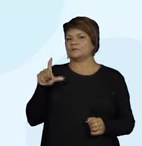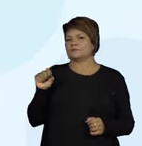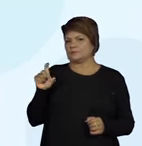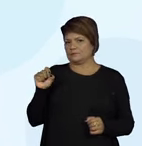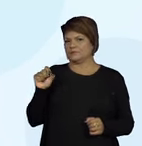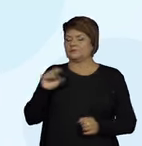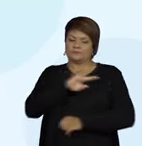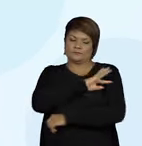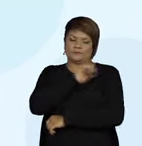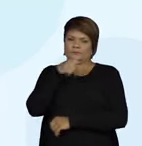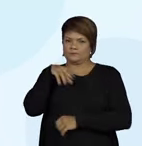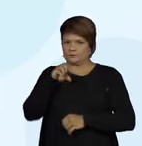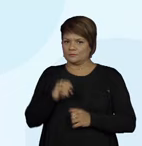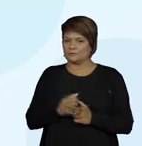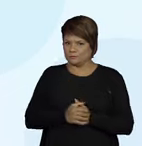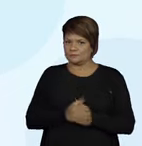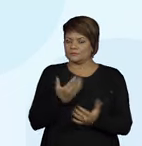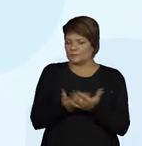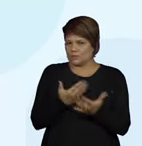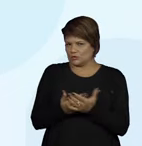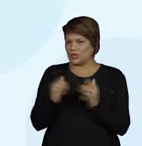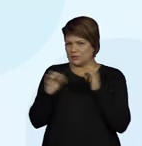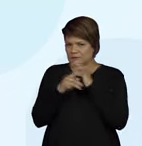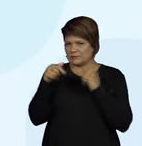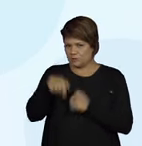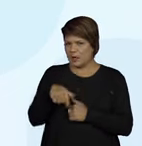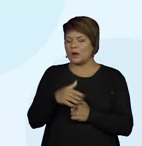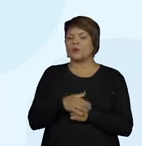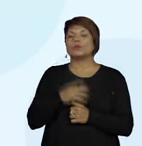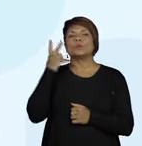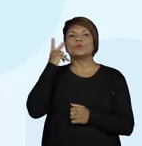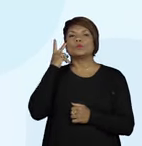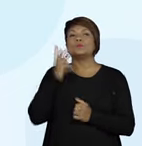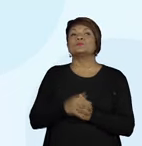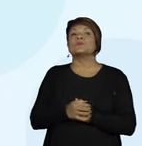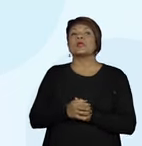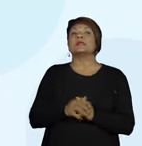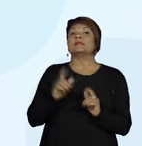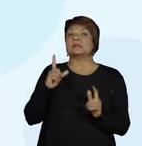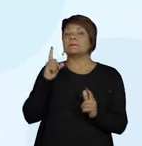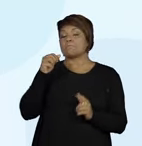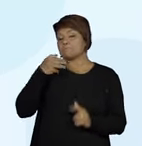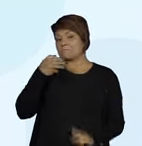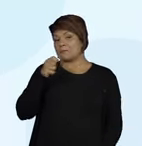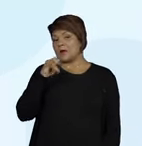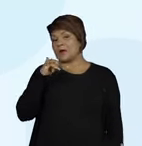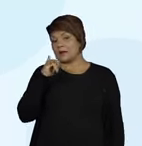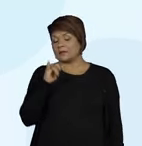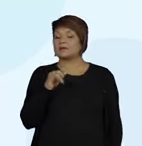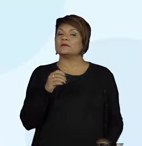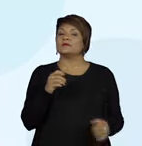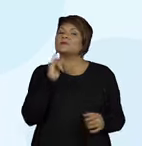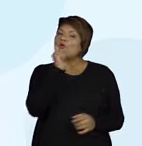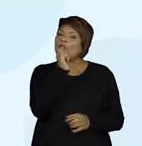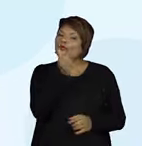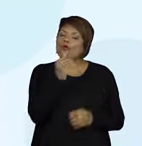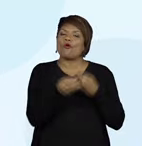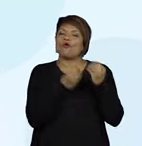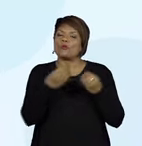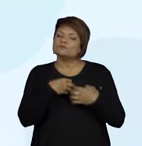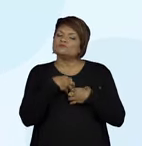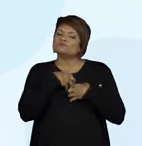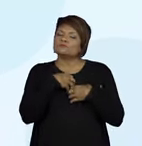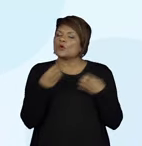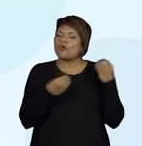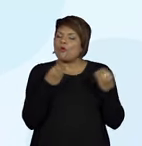Notre Dame, Mari Fulfaro falou um pouco sobre o início do canal, as inspirações para os vídeos e